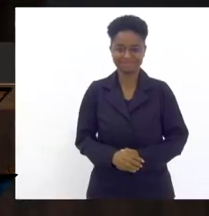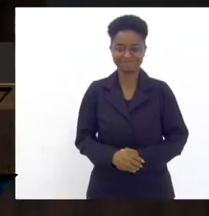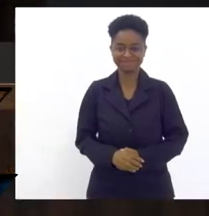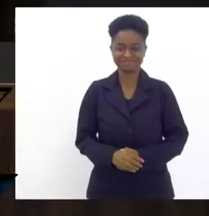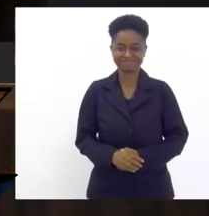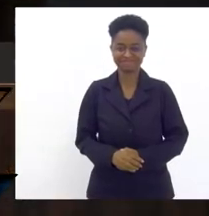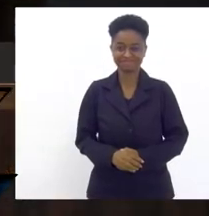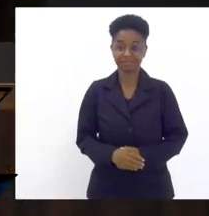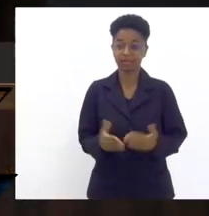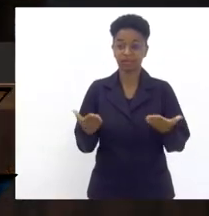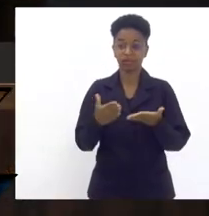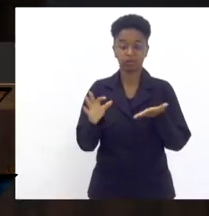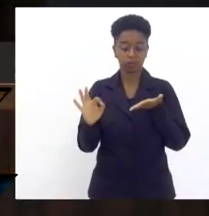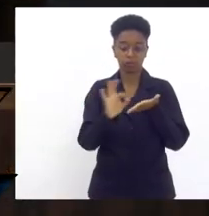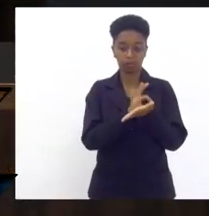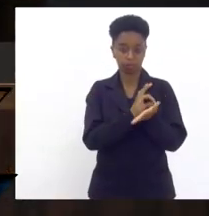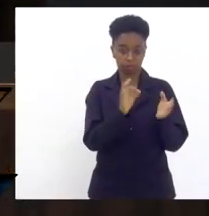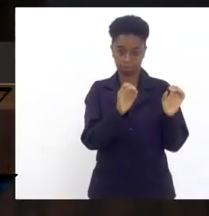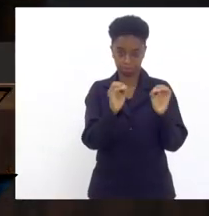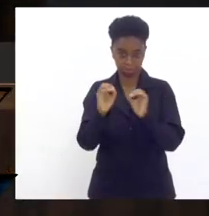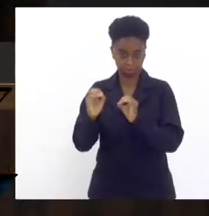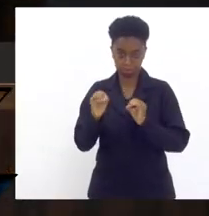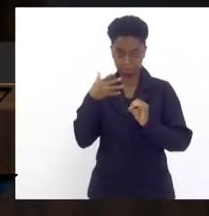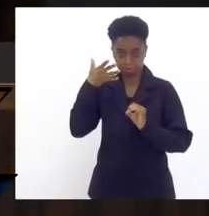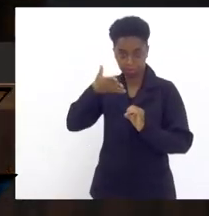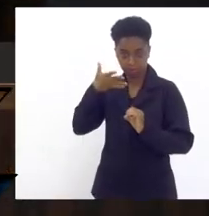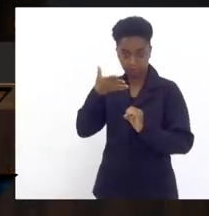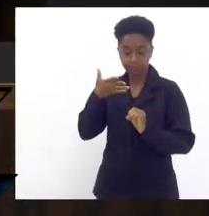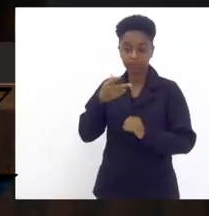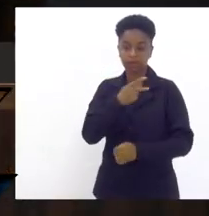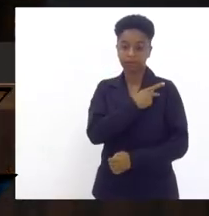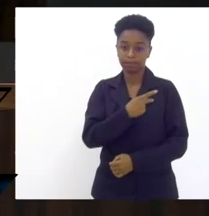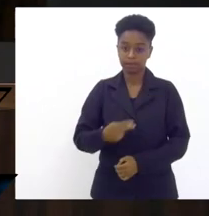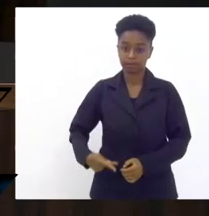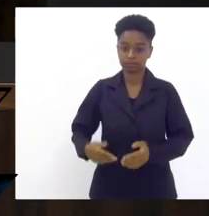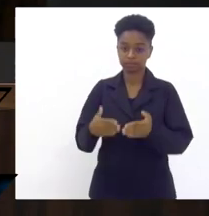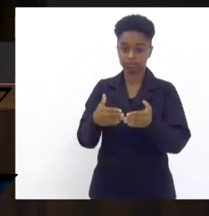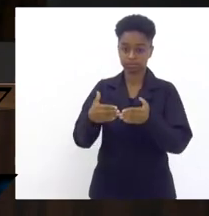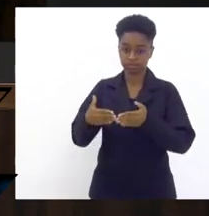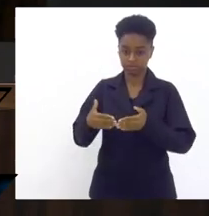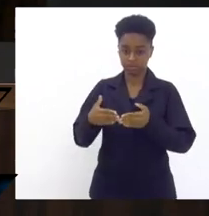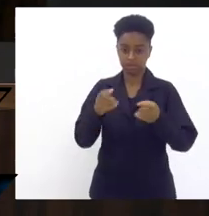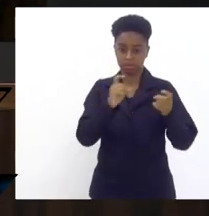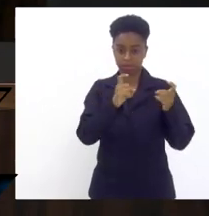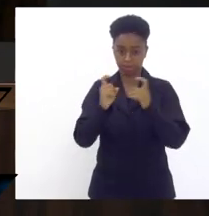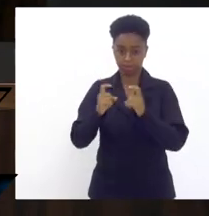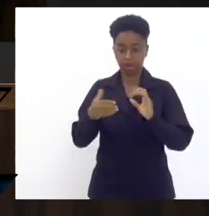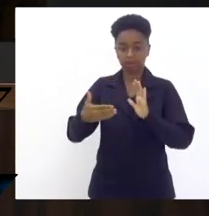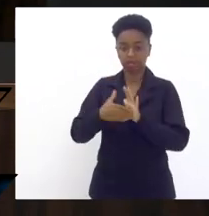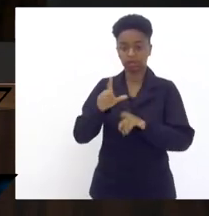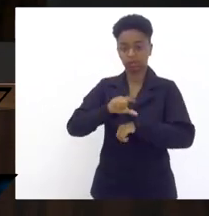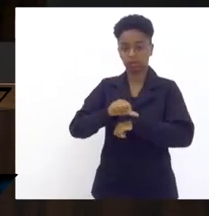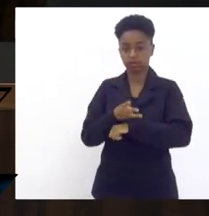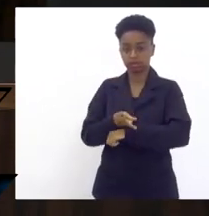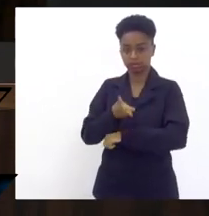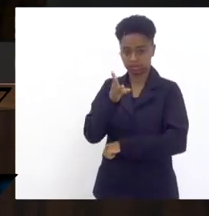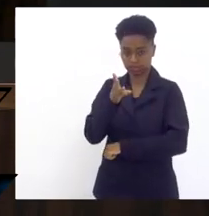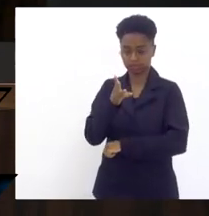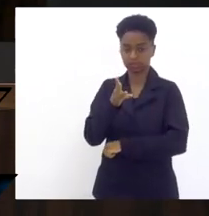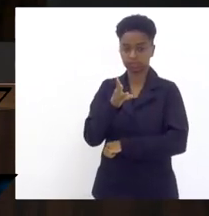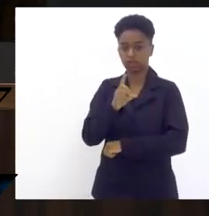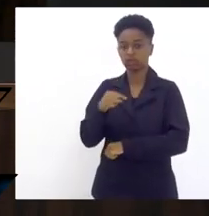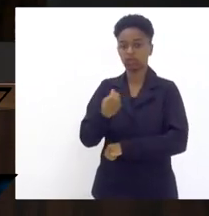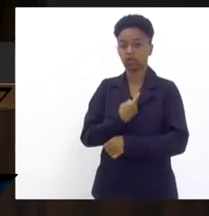não havendo mais hora do escrito a presidência suspende a sessão até às 15 horas quando